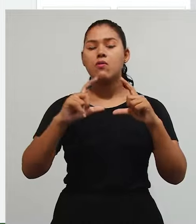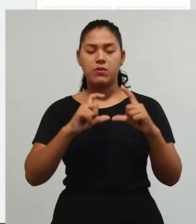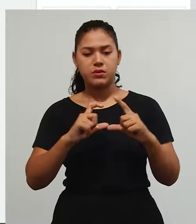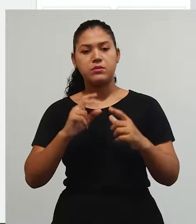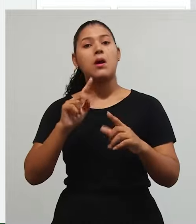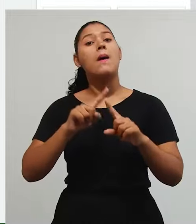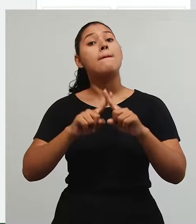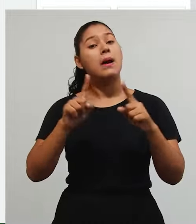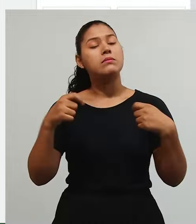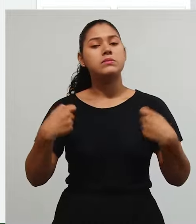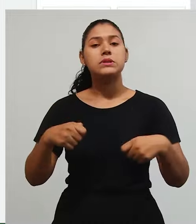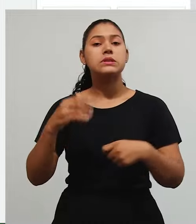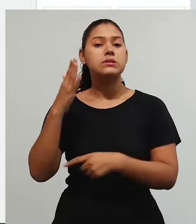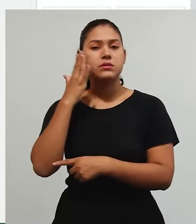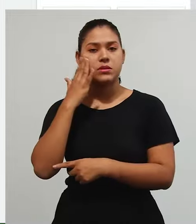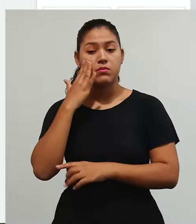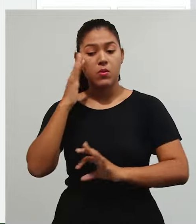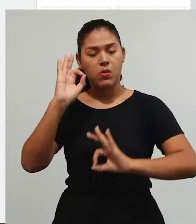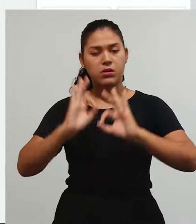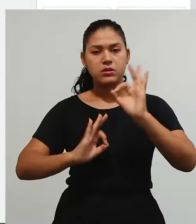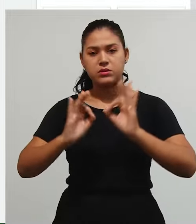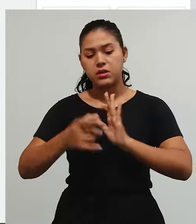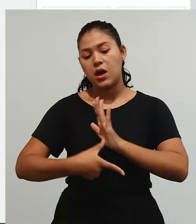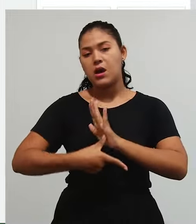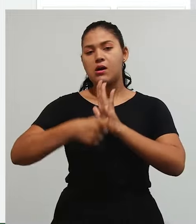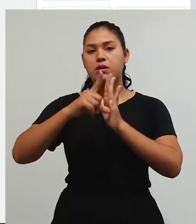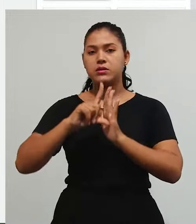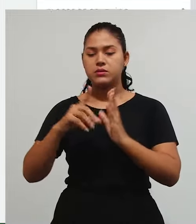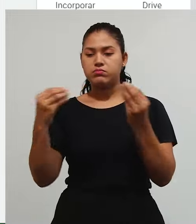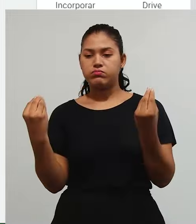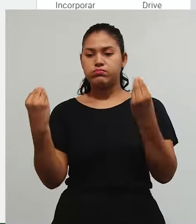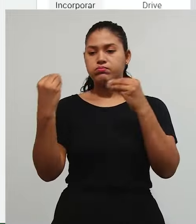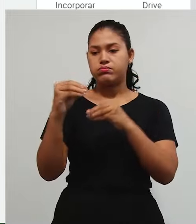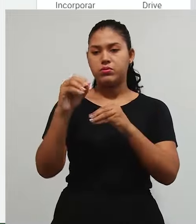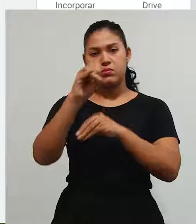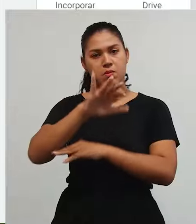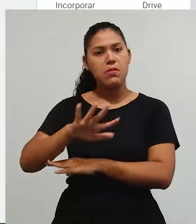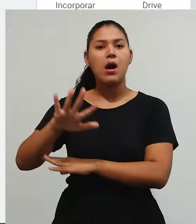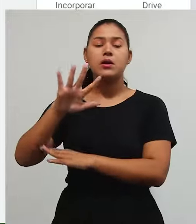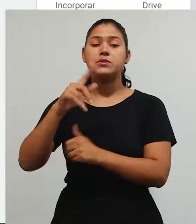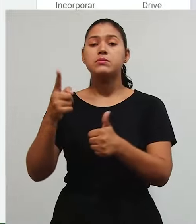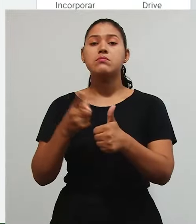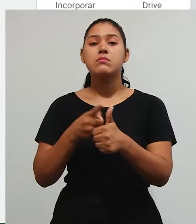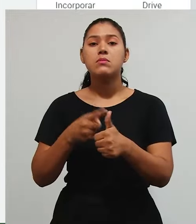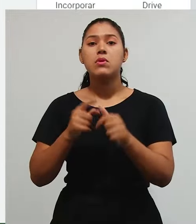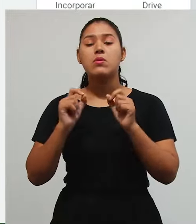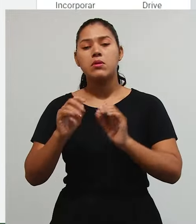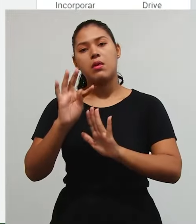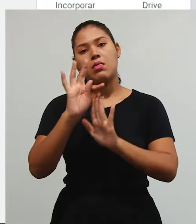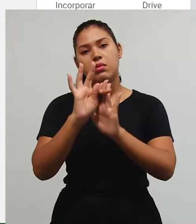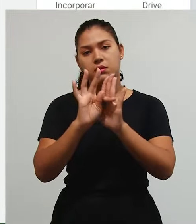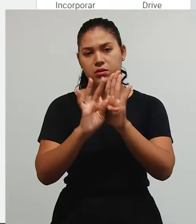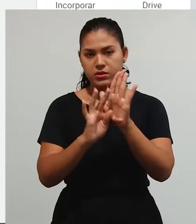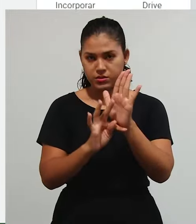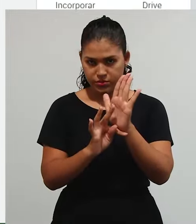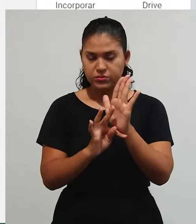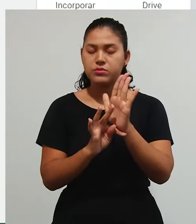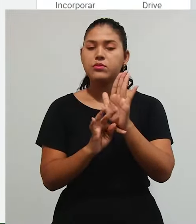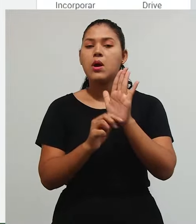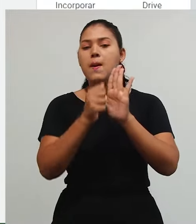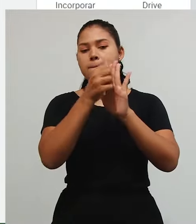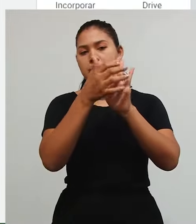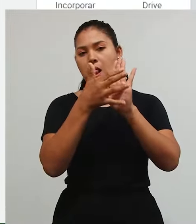aquela conversa que a gente comentou, né? Então, vou inserir aqui um bloco de texto inicial, né? Ou